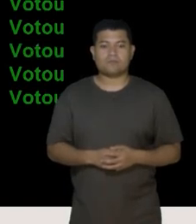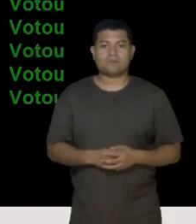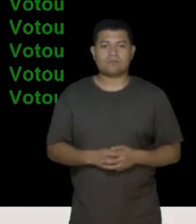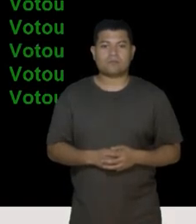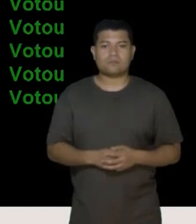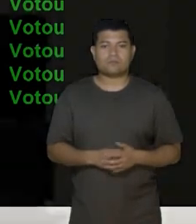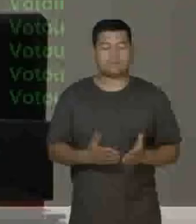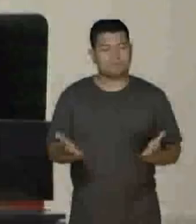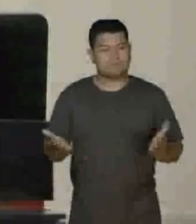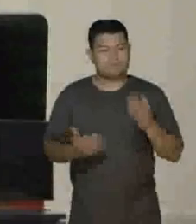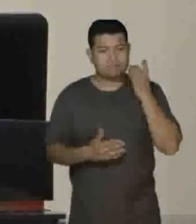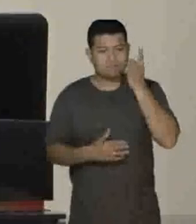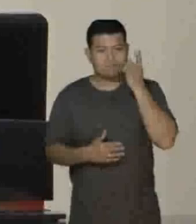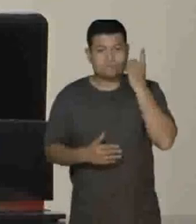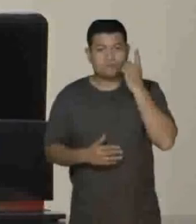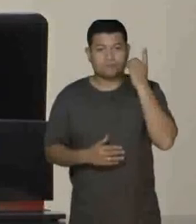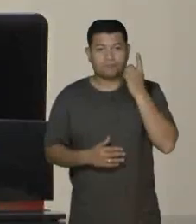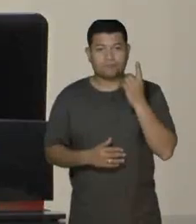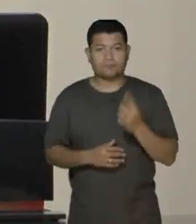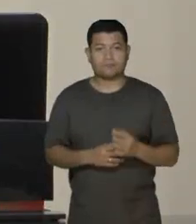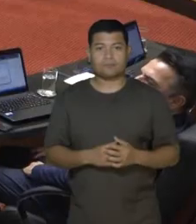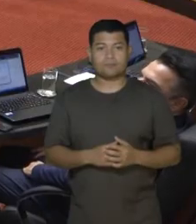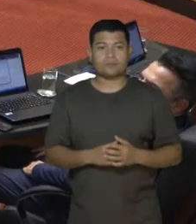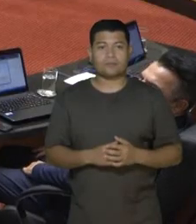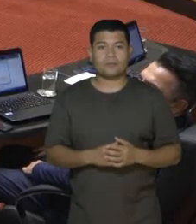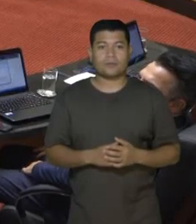Senhores deputados,